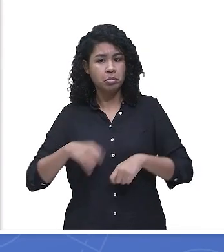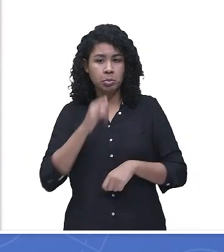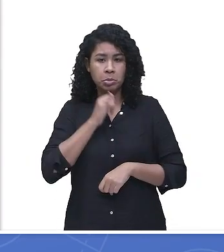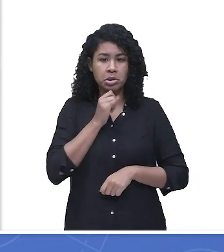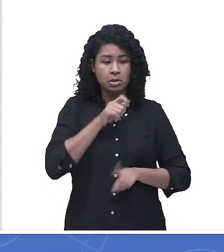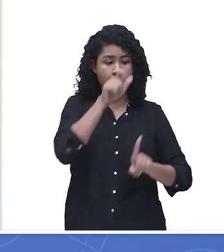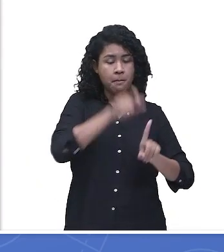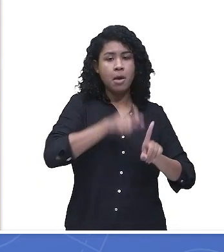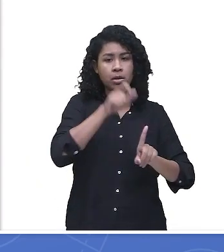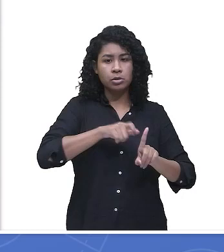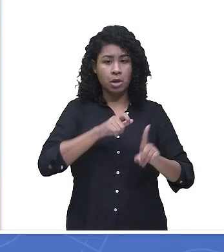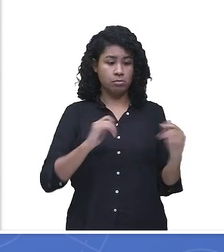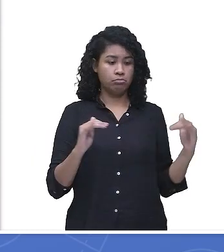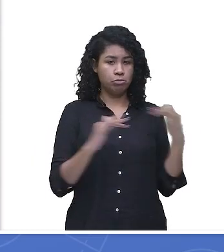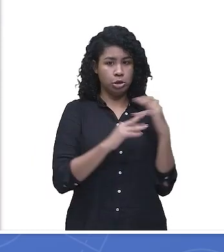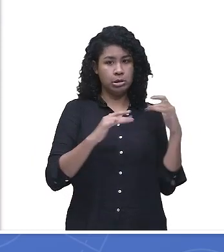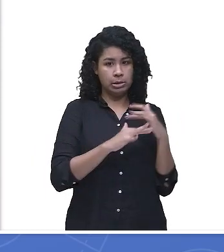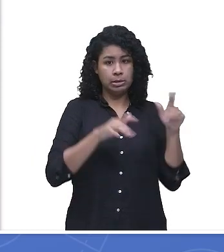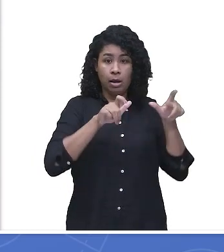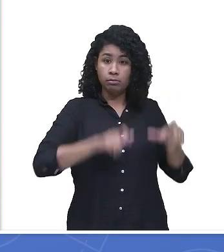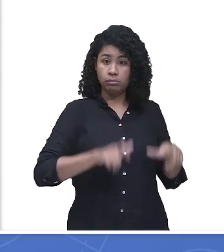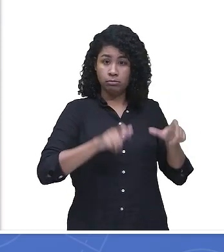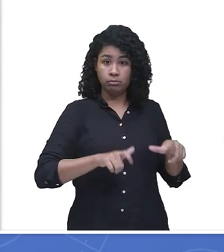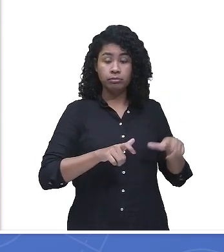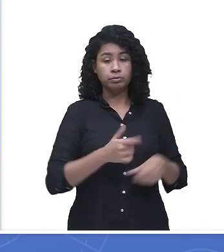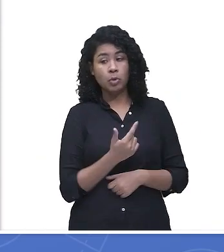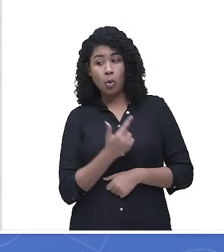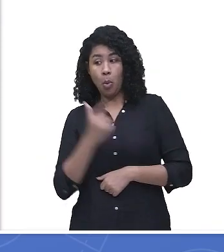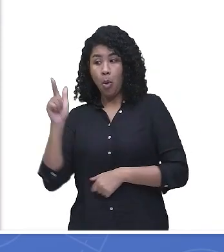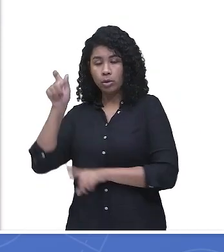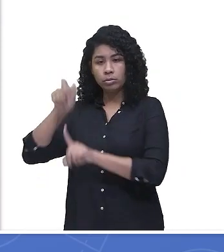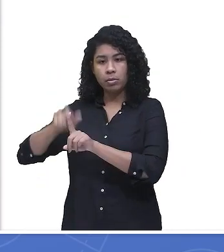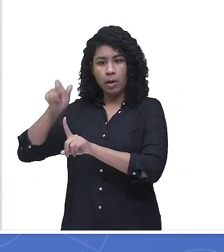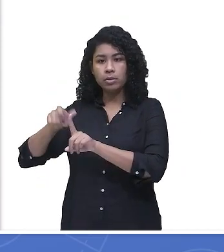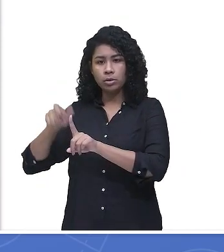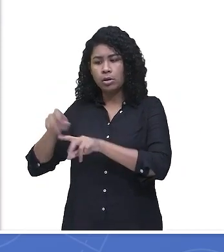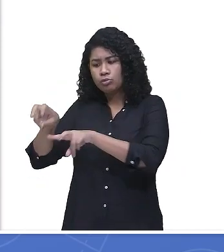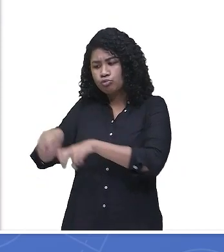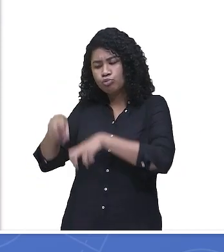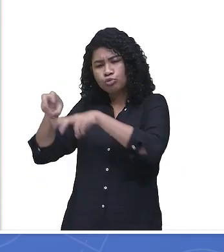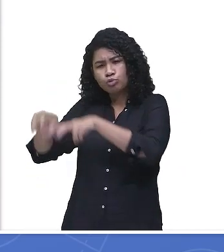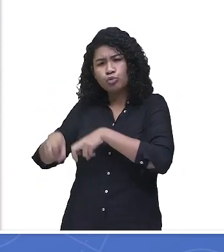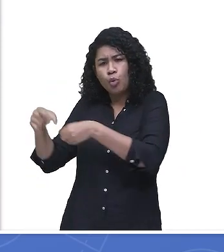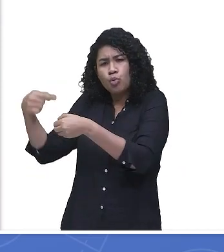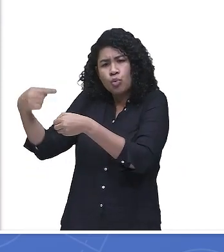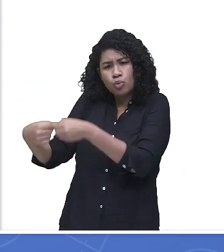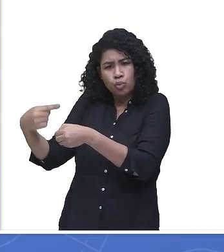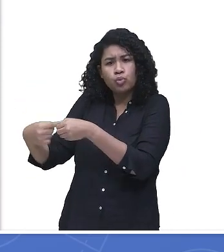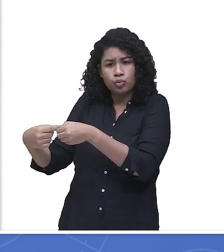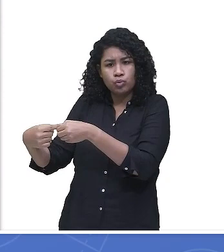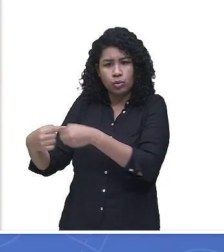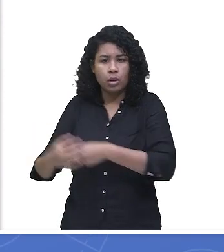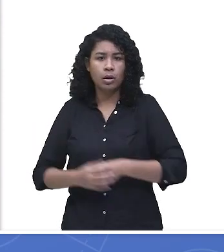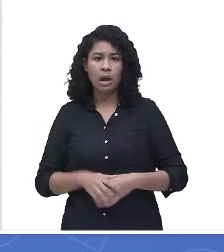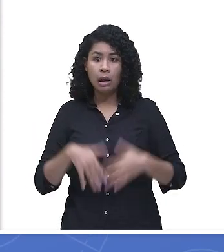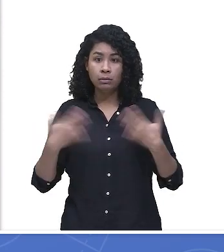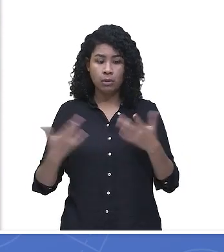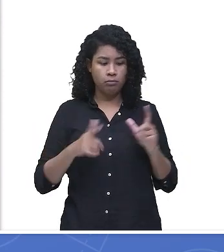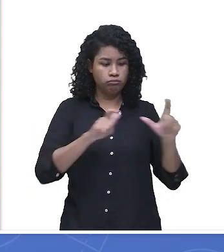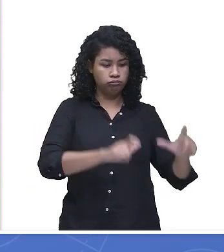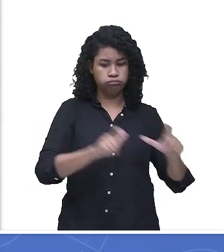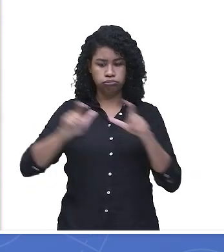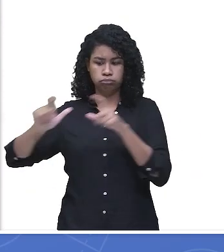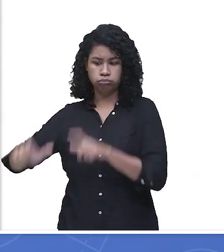ter um núcleo de personagens que vai estar lá em um meio rural, né, em uma cidade do interior. Então, percebe que são dois